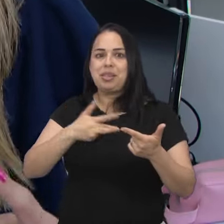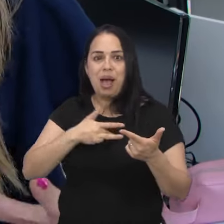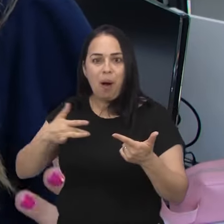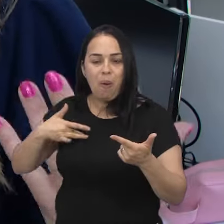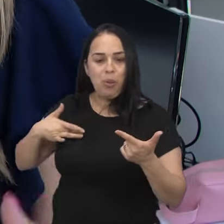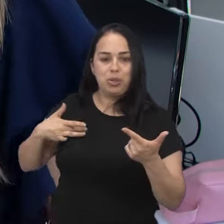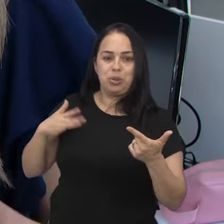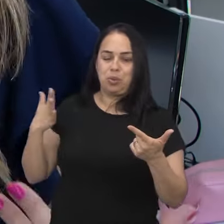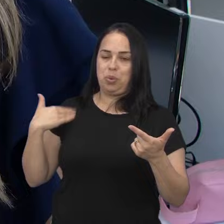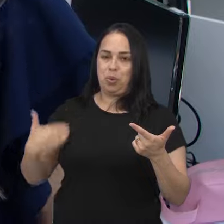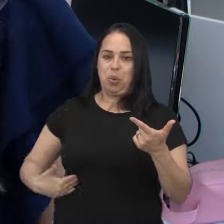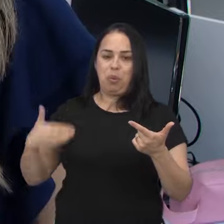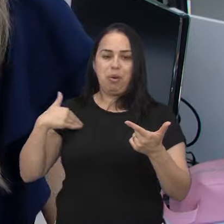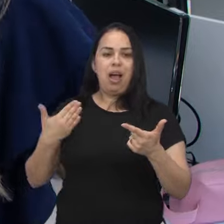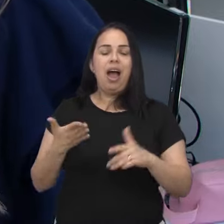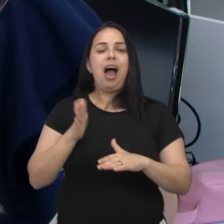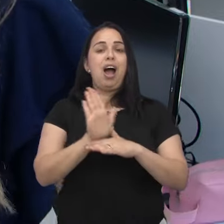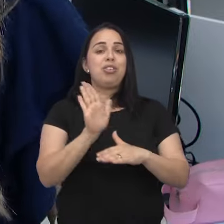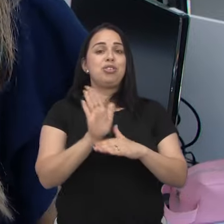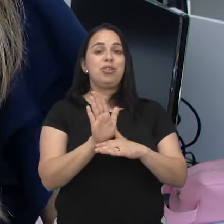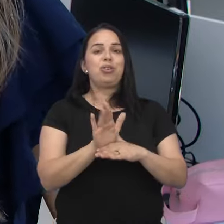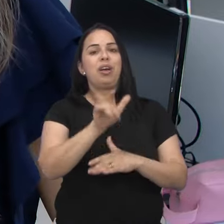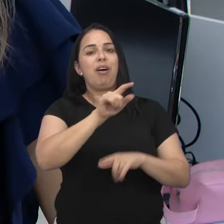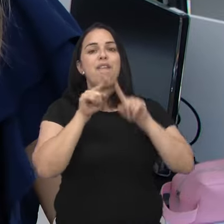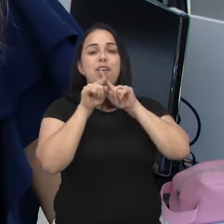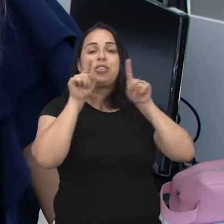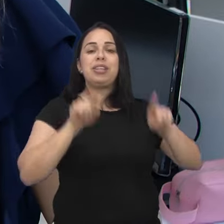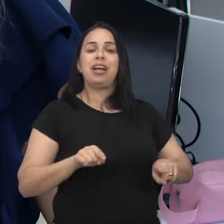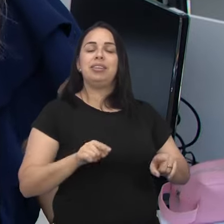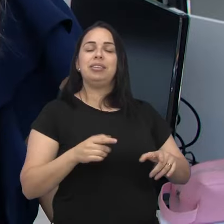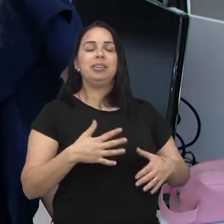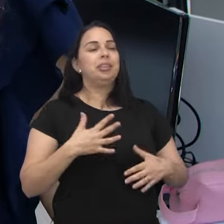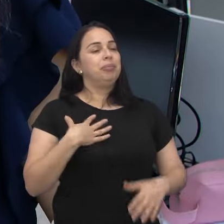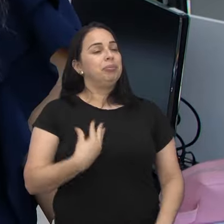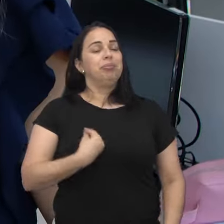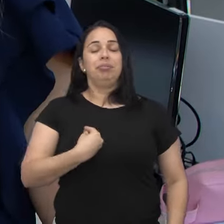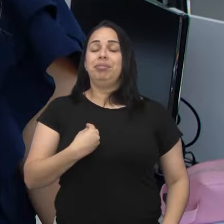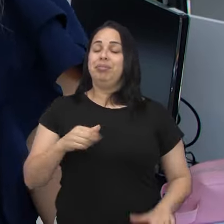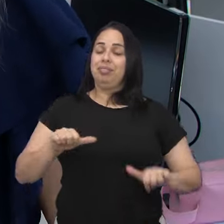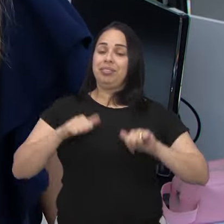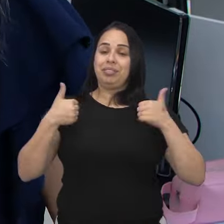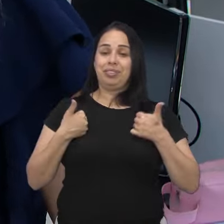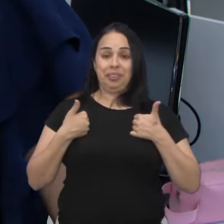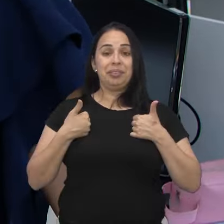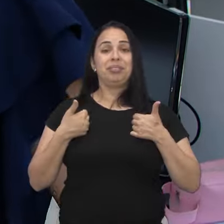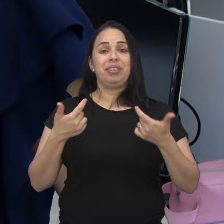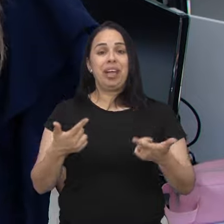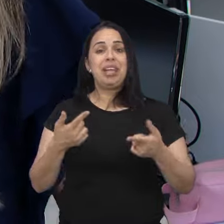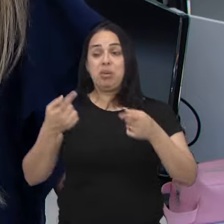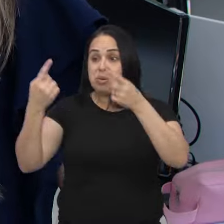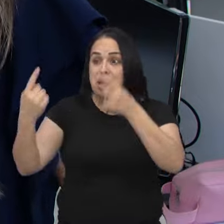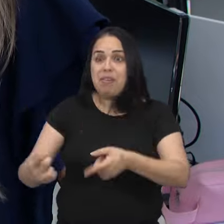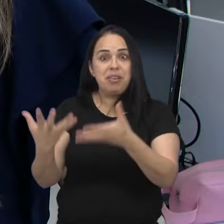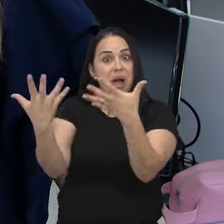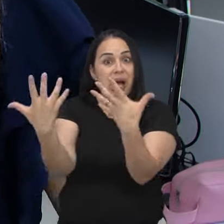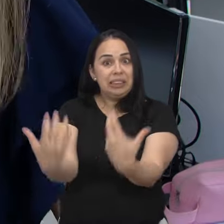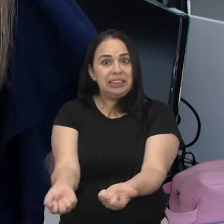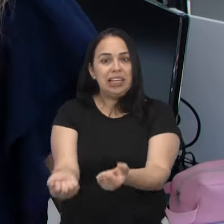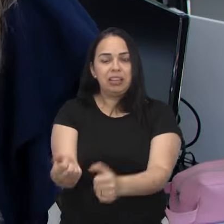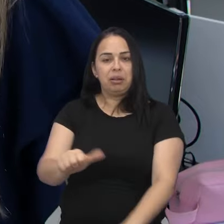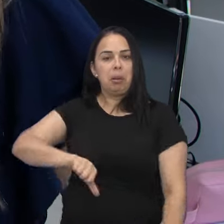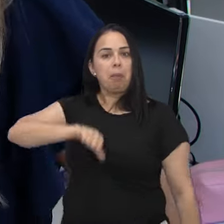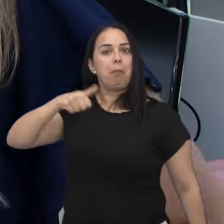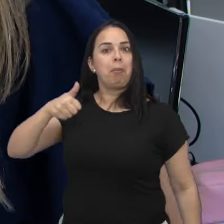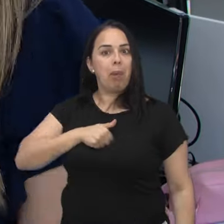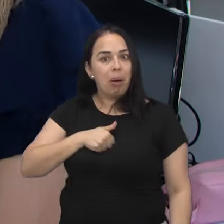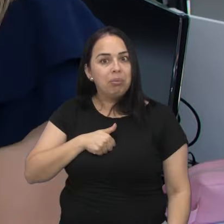unida a saúde física sempre vai ajudar para que o funcionário tenha um bem-estar né consiga aceitar também melhor os desafios